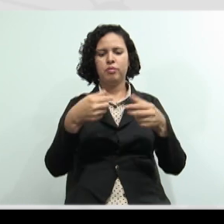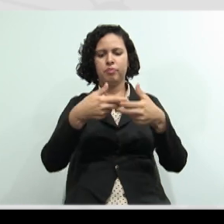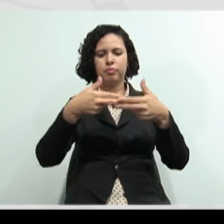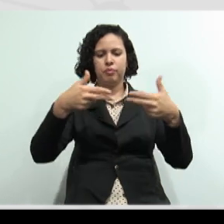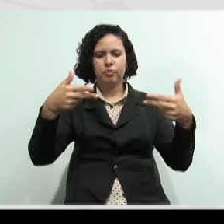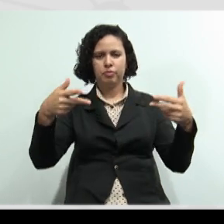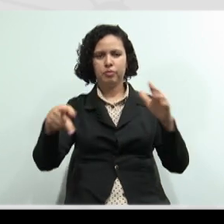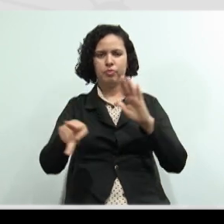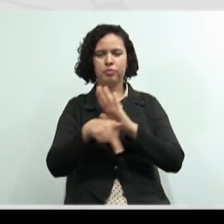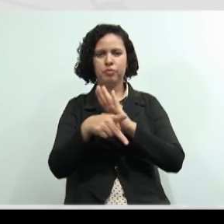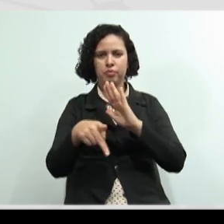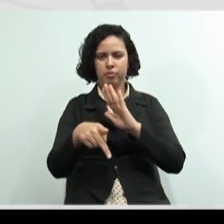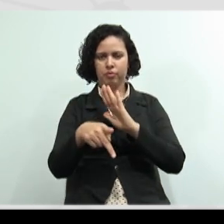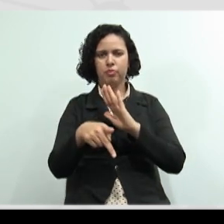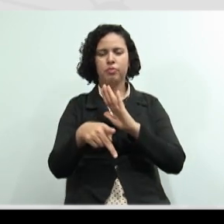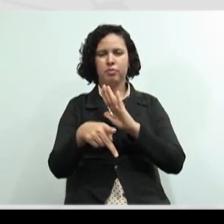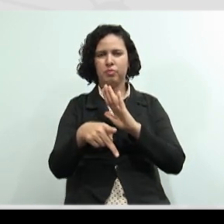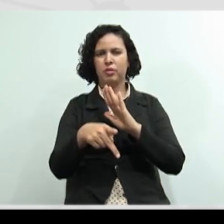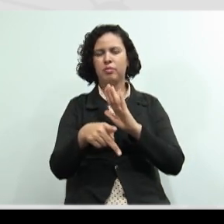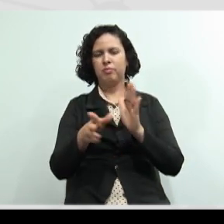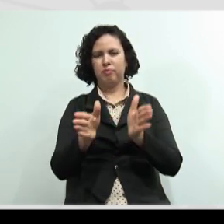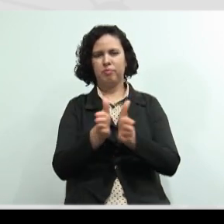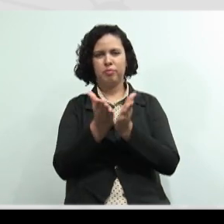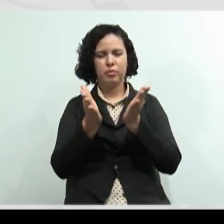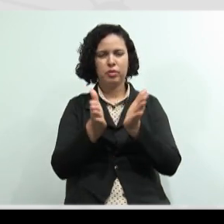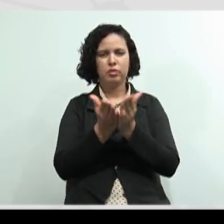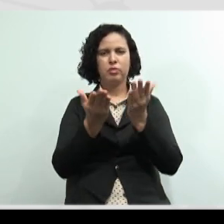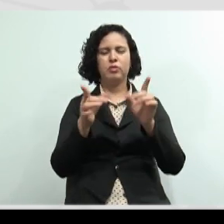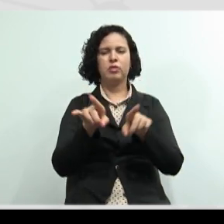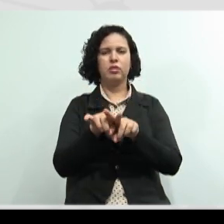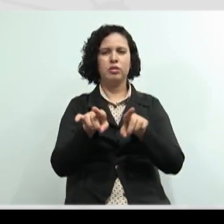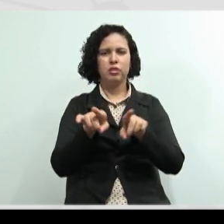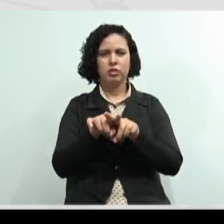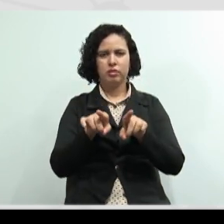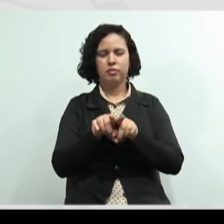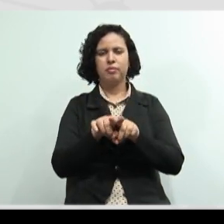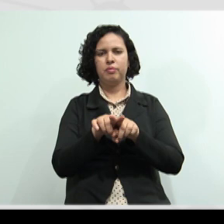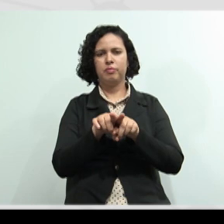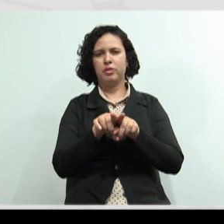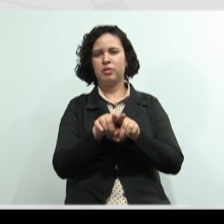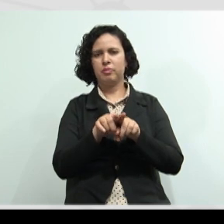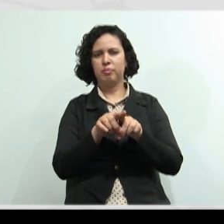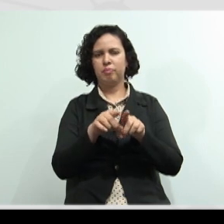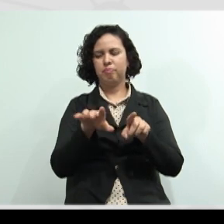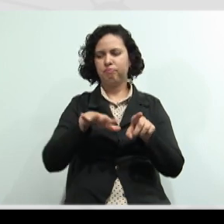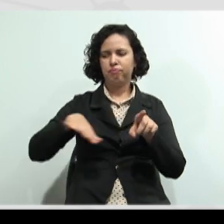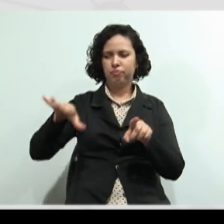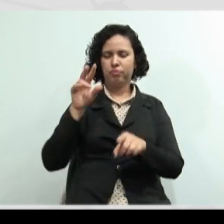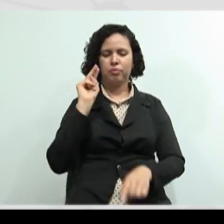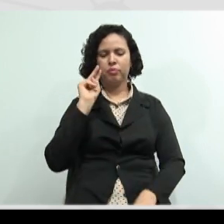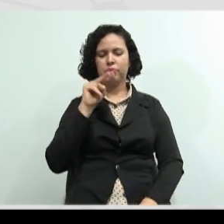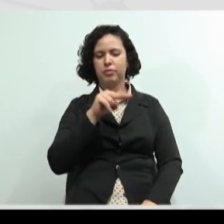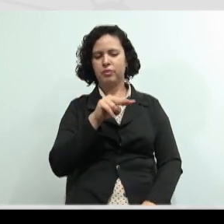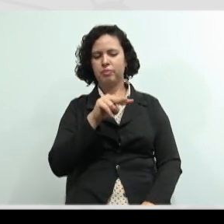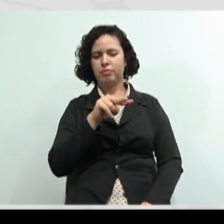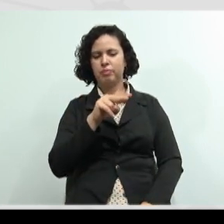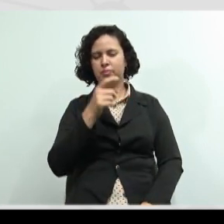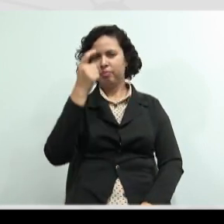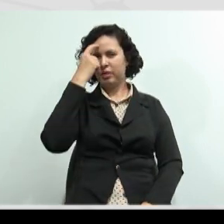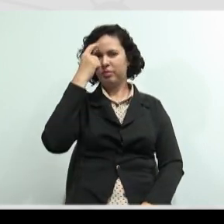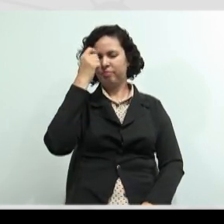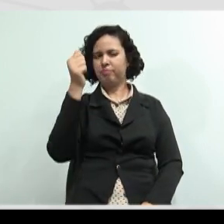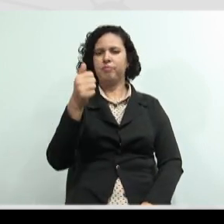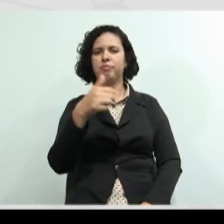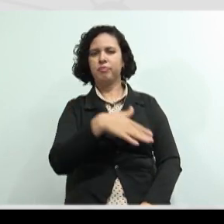marcados pelo estigma da pobreza e da irrelevância da sua produção. Por isso, não havia devida atenção do